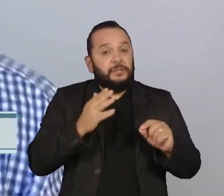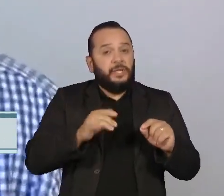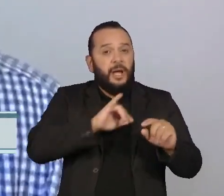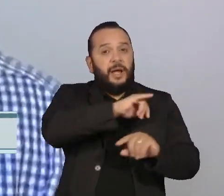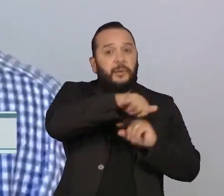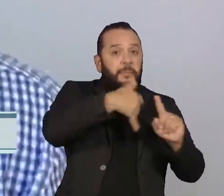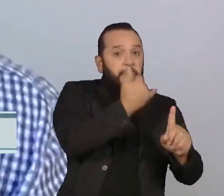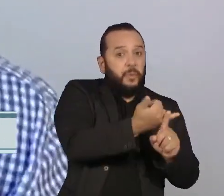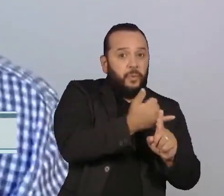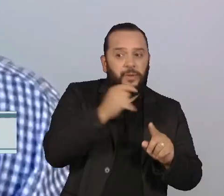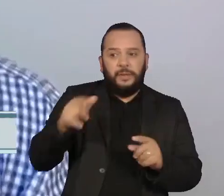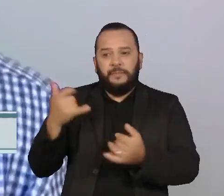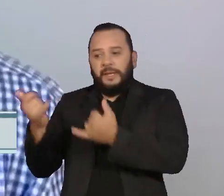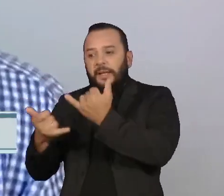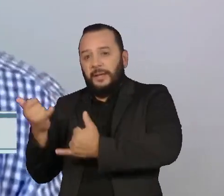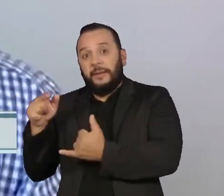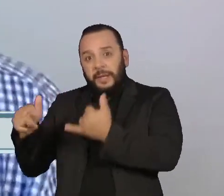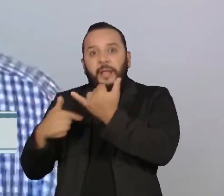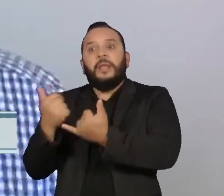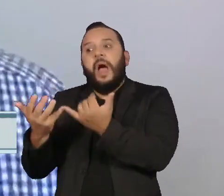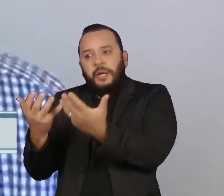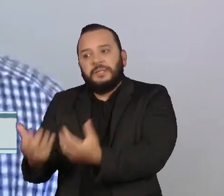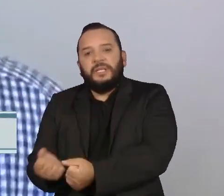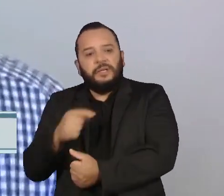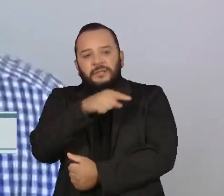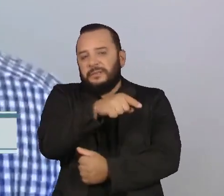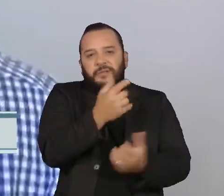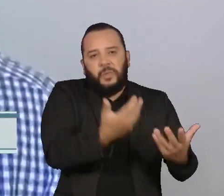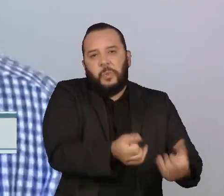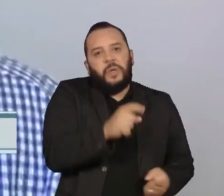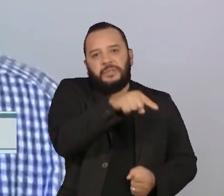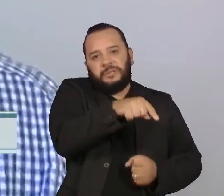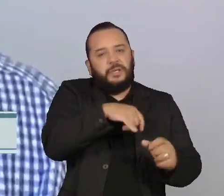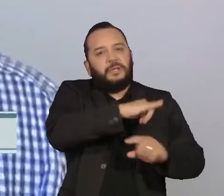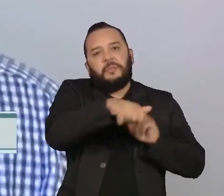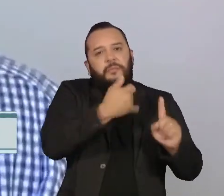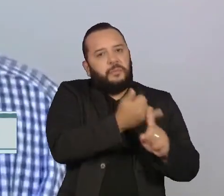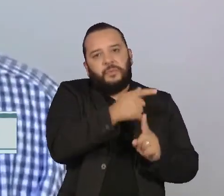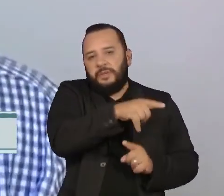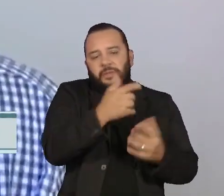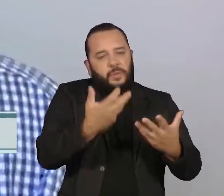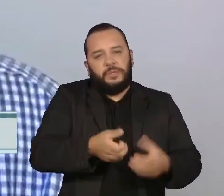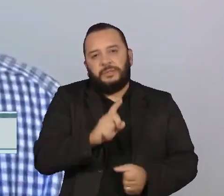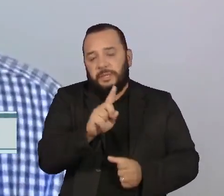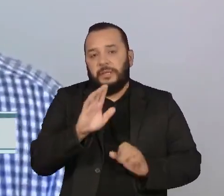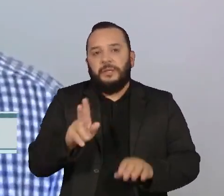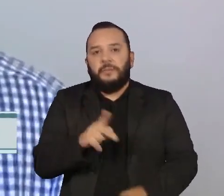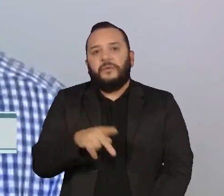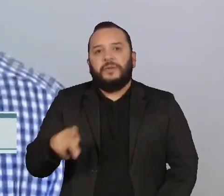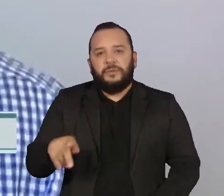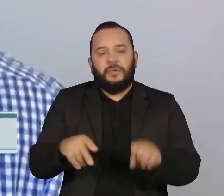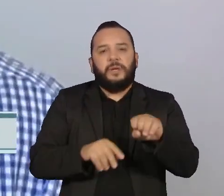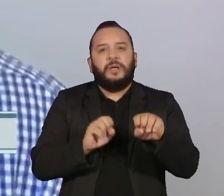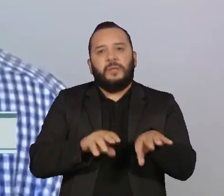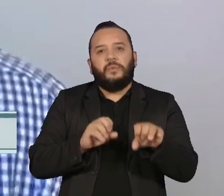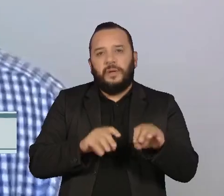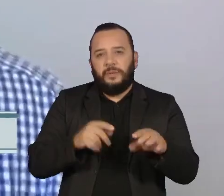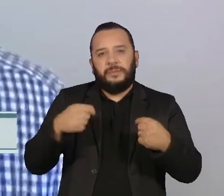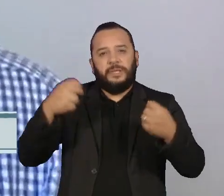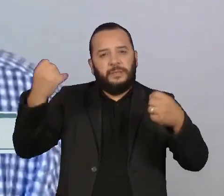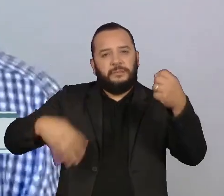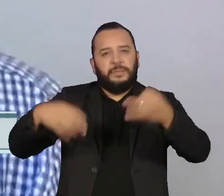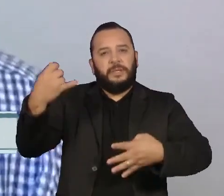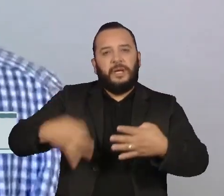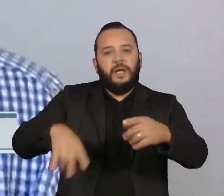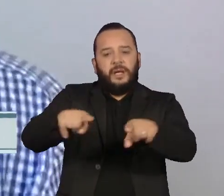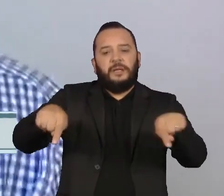brincadeira, o que é aceitável, o que não é fundamental. E aí parte esse papel dos educadores em abordarem isso em sala, em